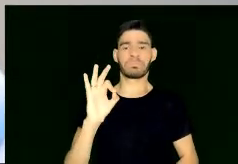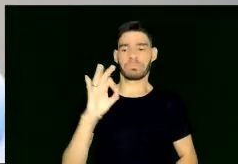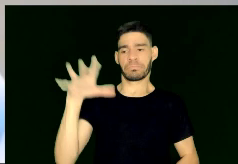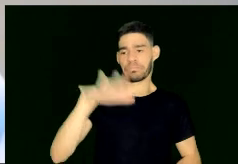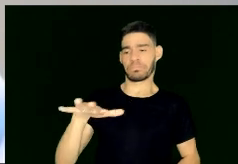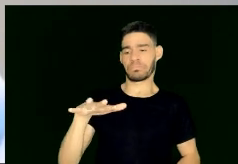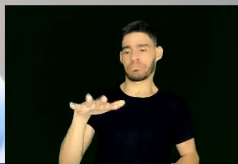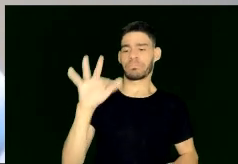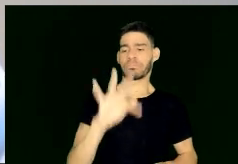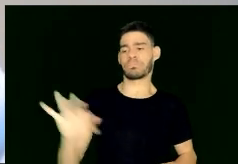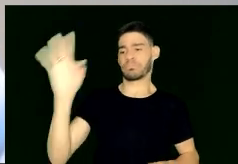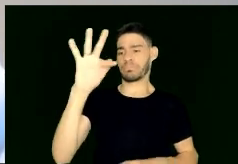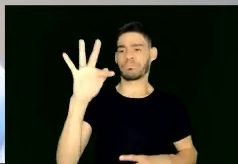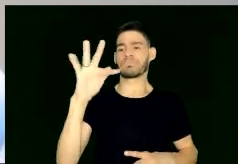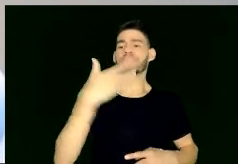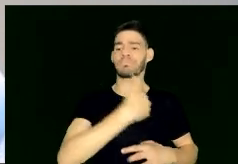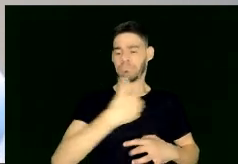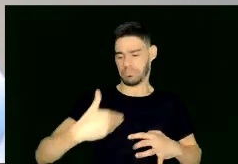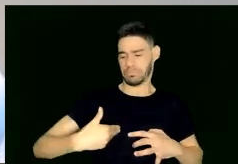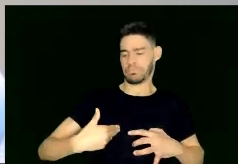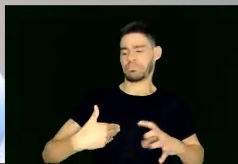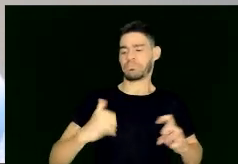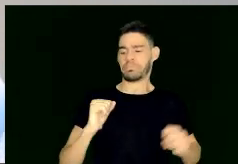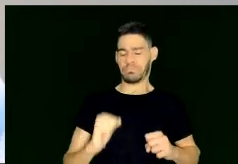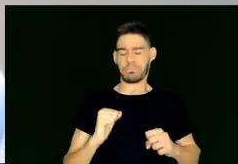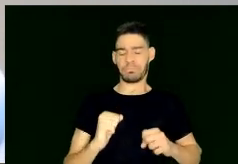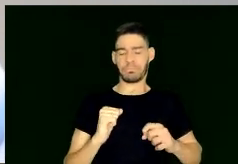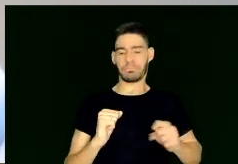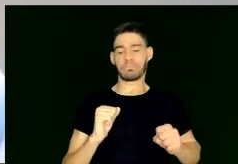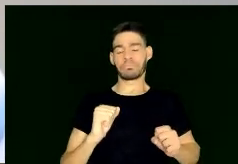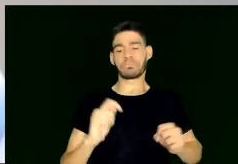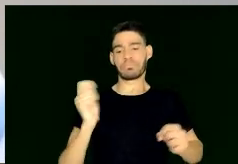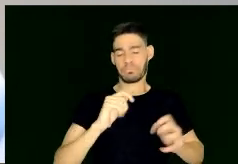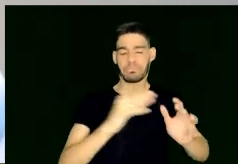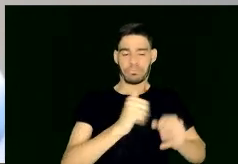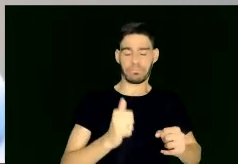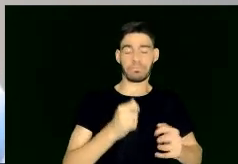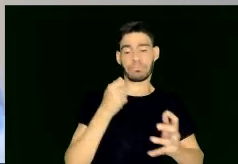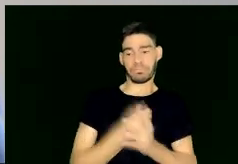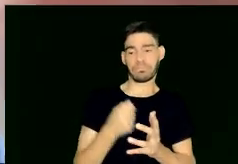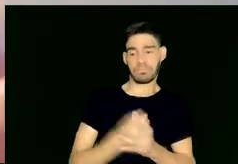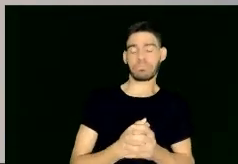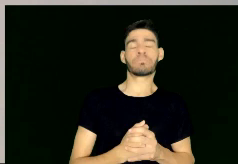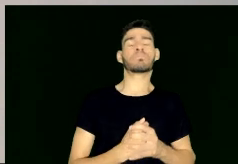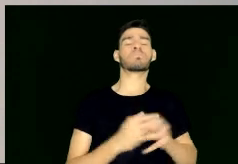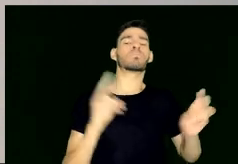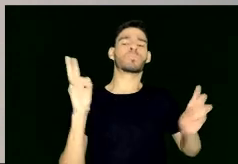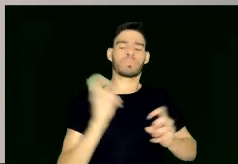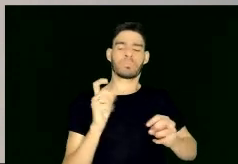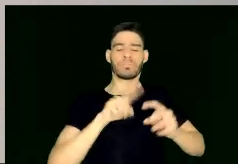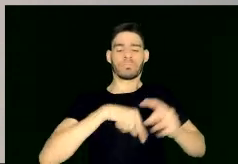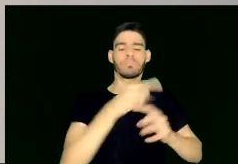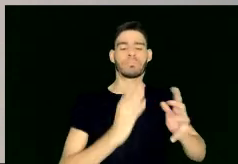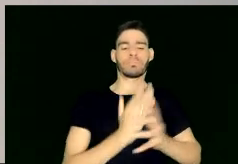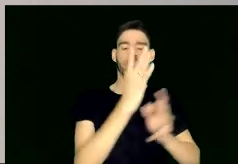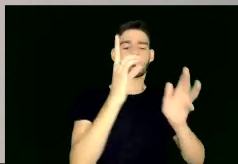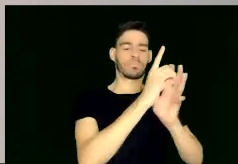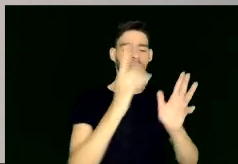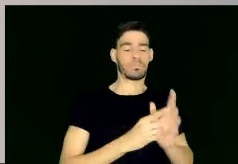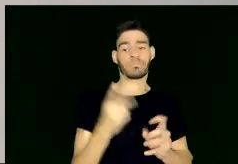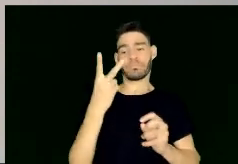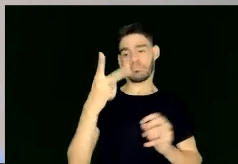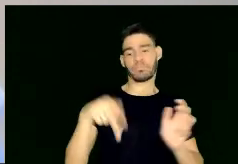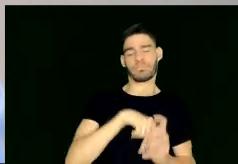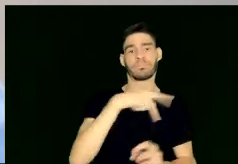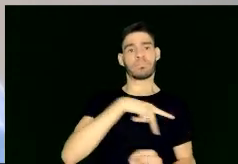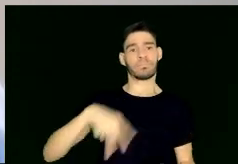dúvida, e o Poder Público Federal, a União, pode decretar isto, então, e decretar a licença compulsória. Essa matéria vem regulada depois por